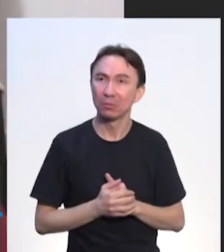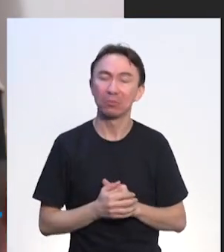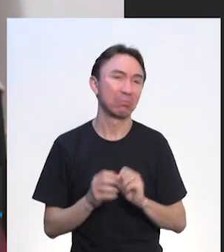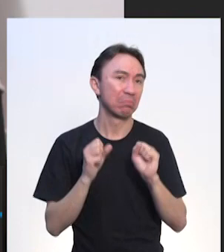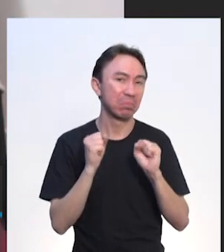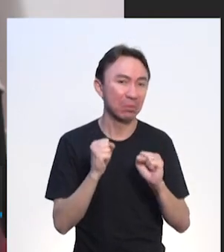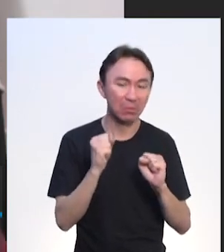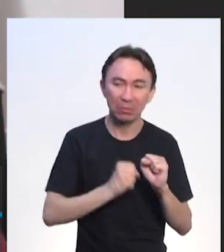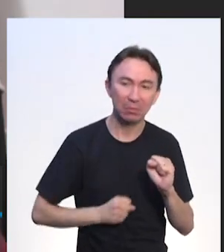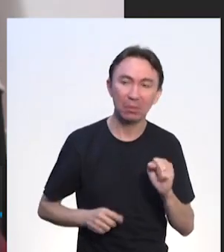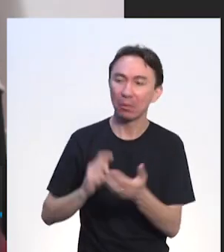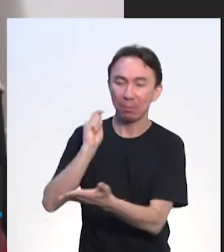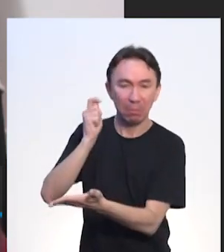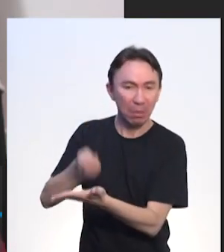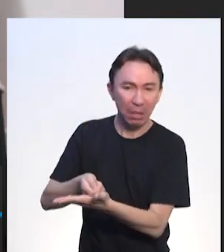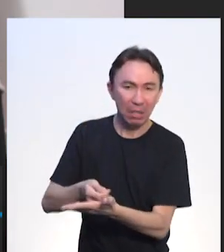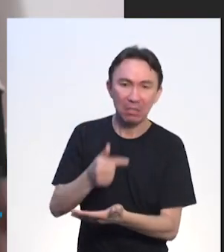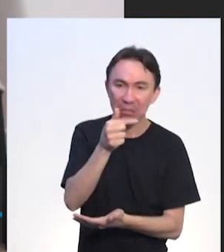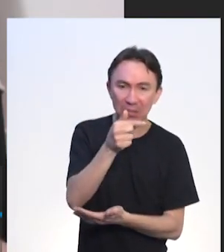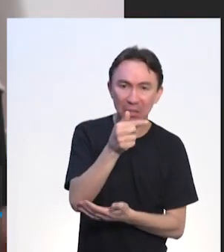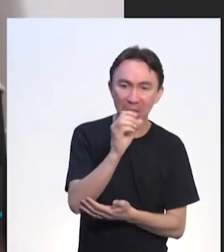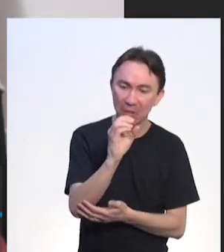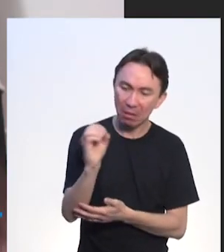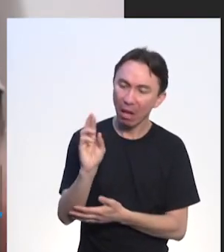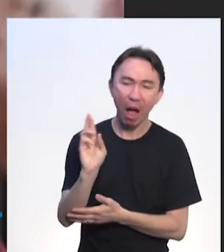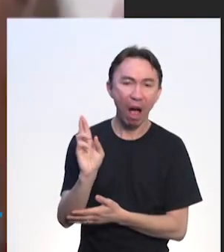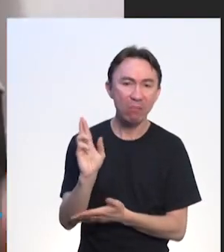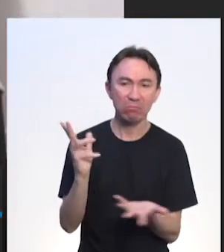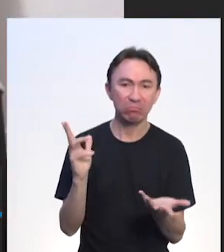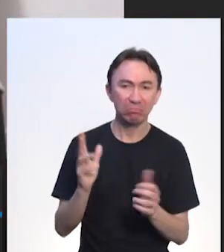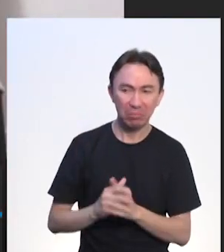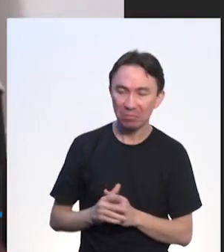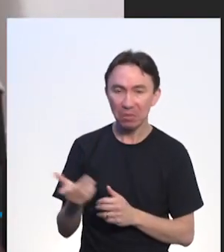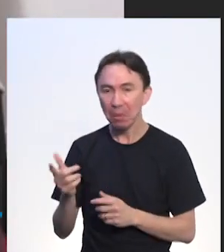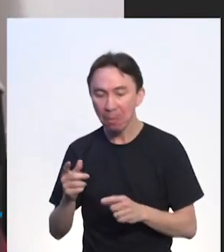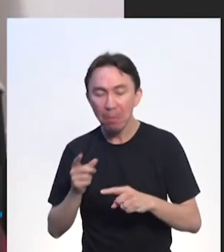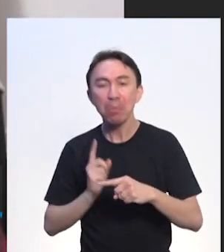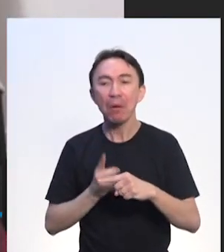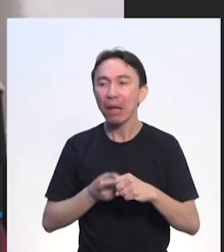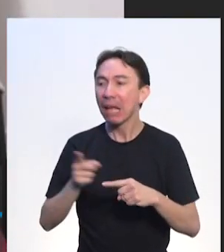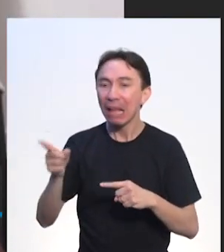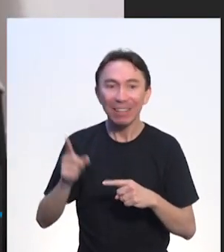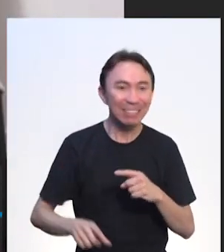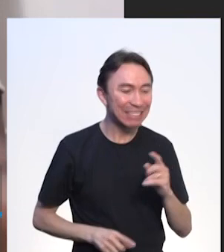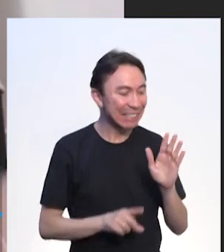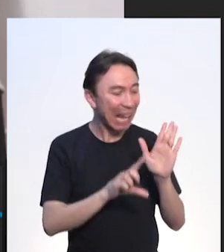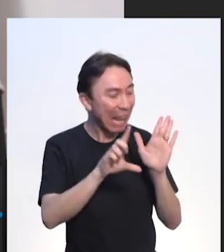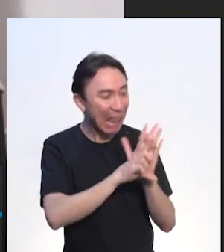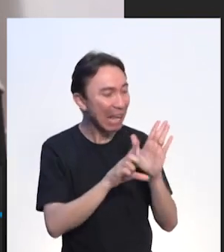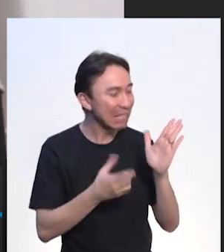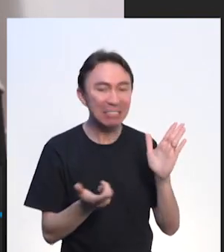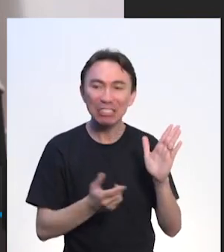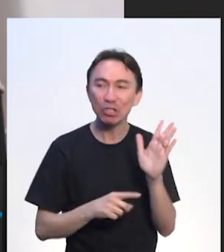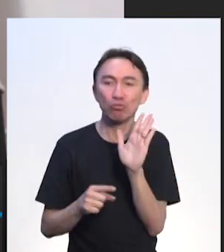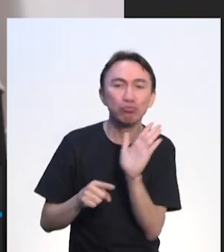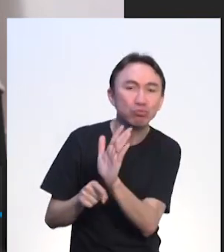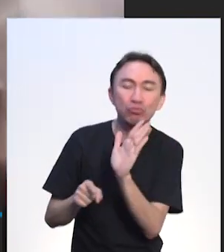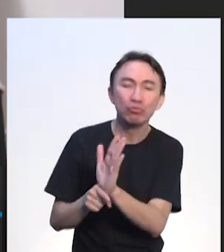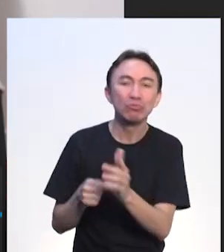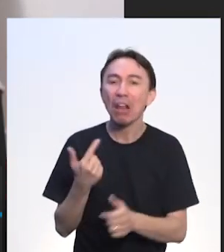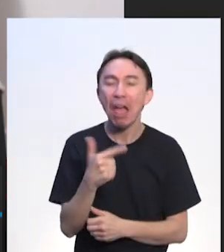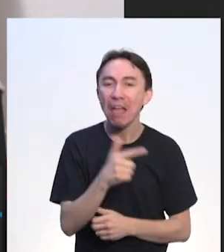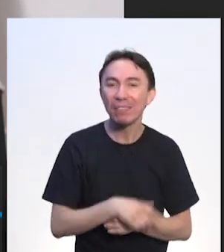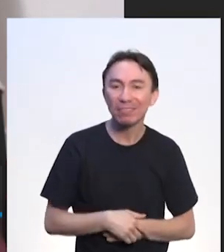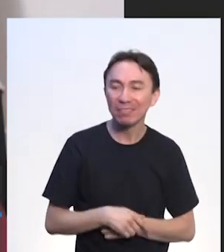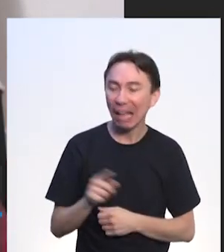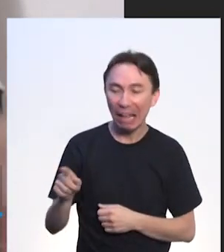ele R$700 por mês, porque justamente por não ter uma legislação amparando ele, eu não vou pagar para ele o salário